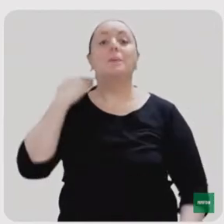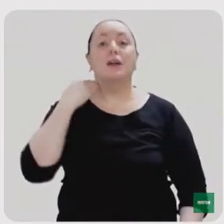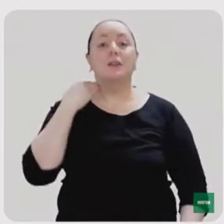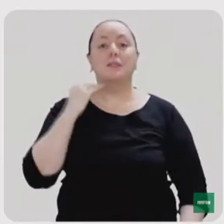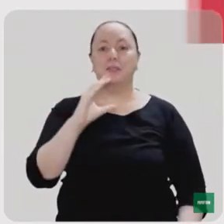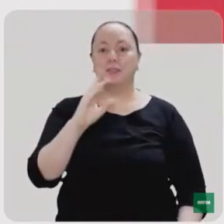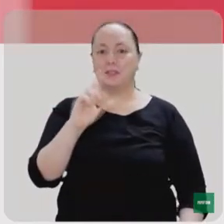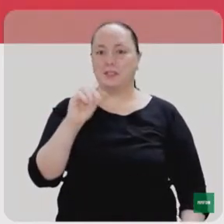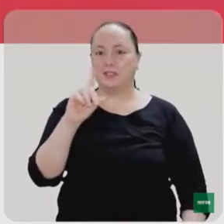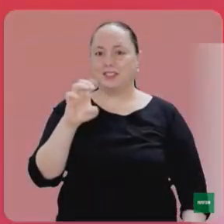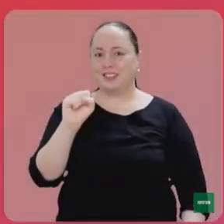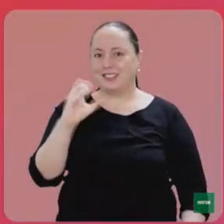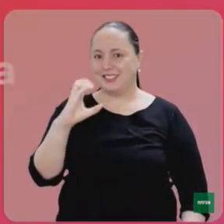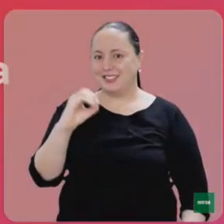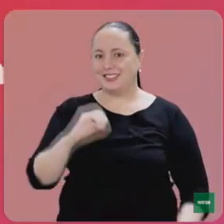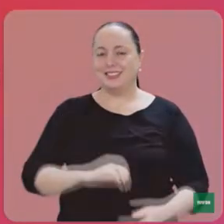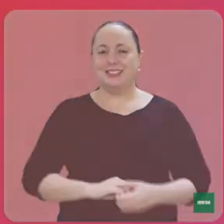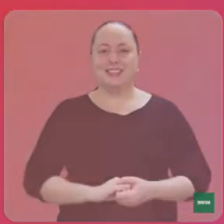Banco Bradesco.